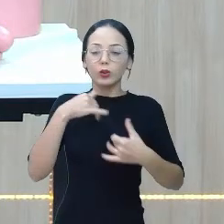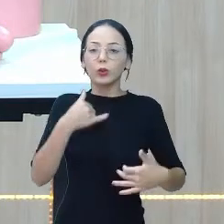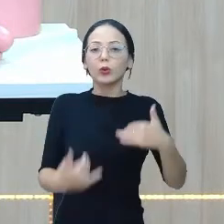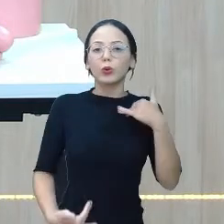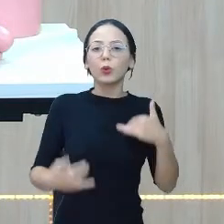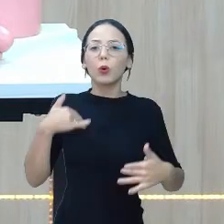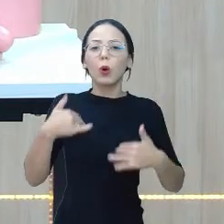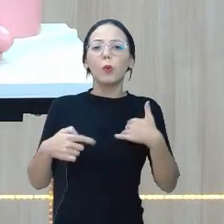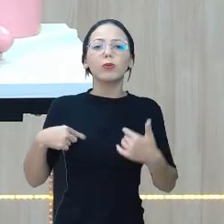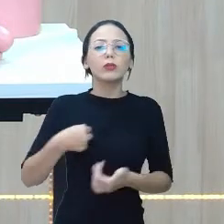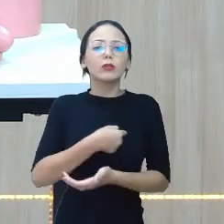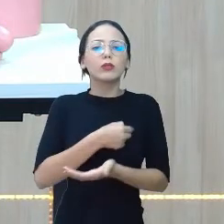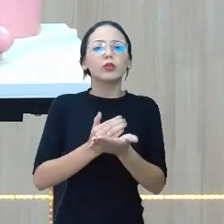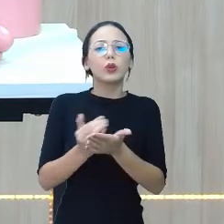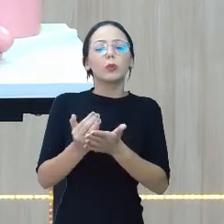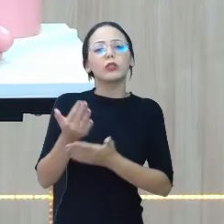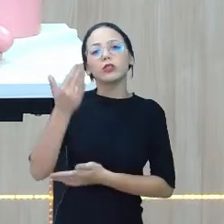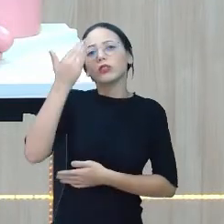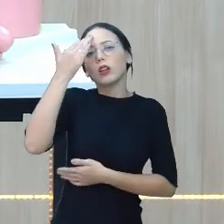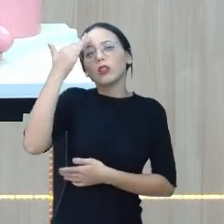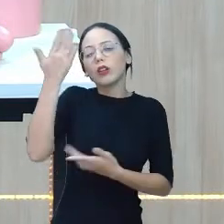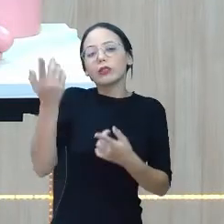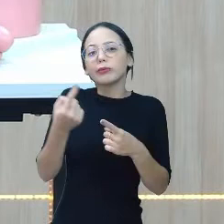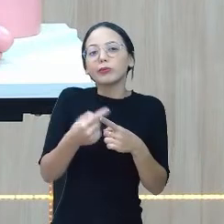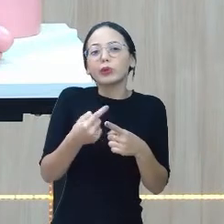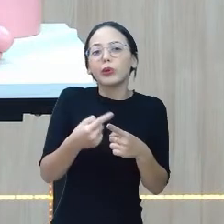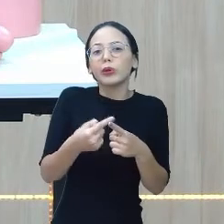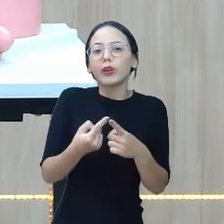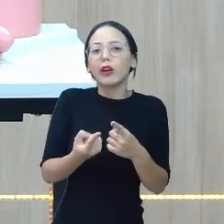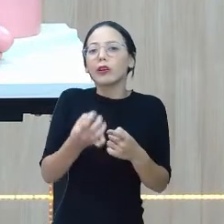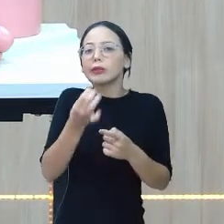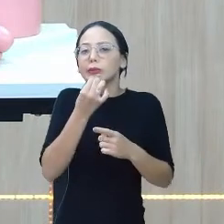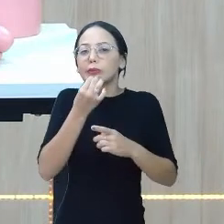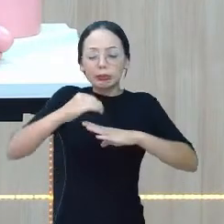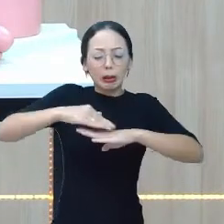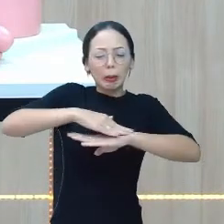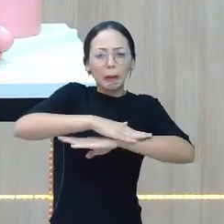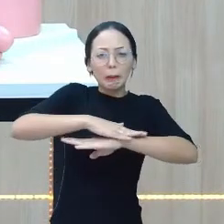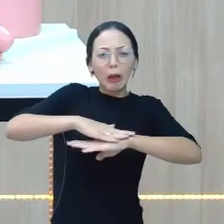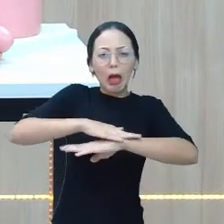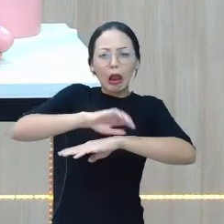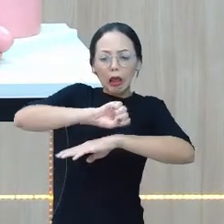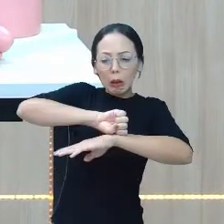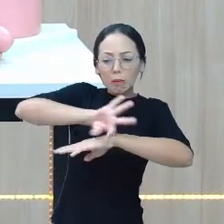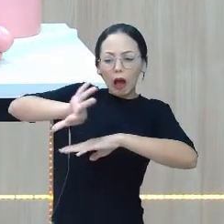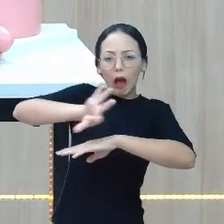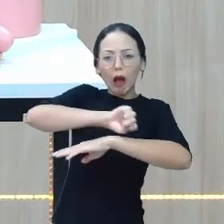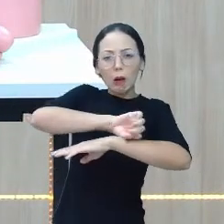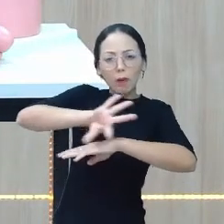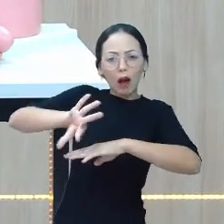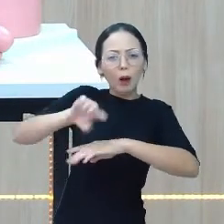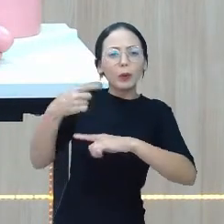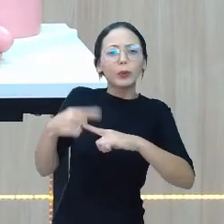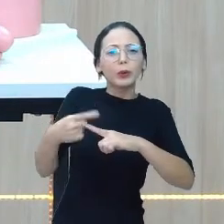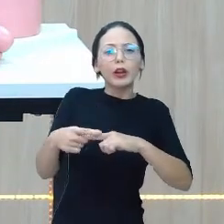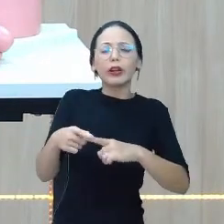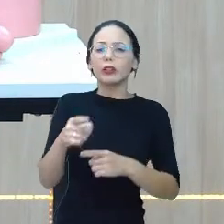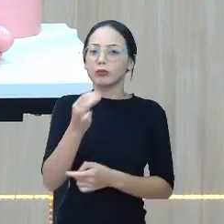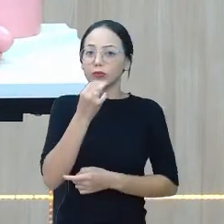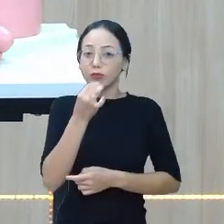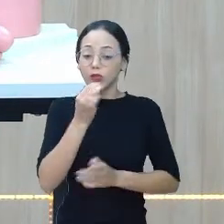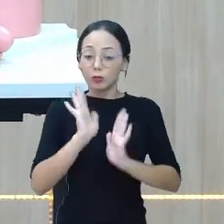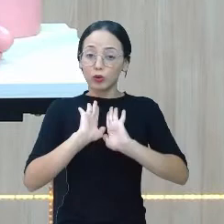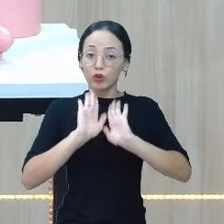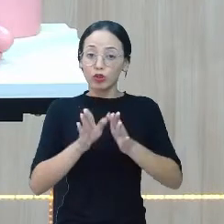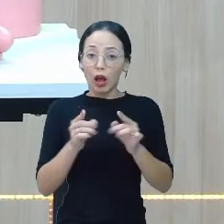a gente vai começar a entender por que, né, a nossa pele excreta. Porque ele já está tão próximo,